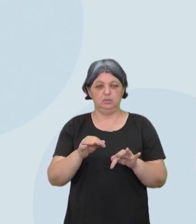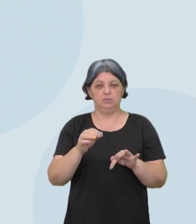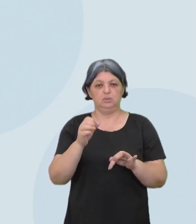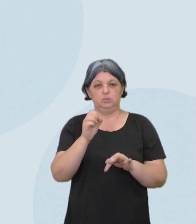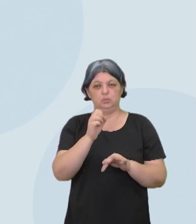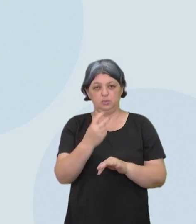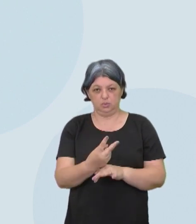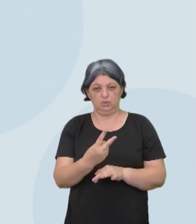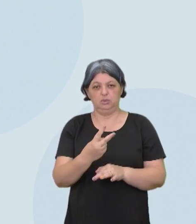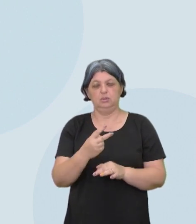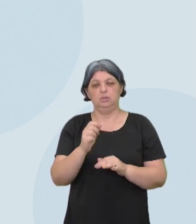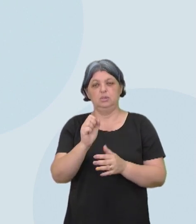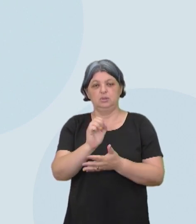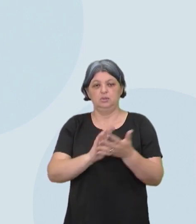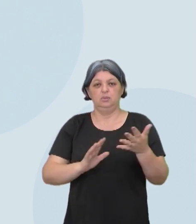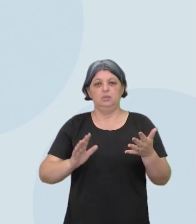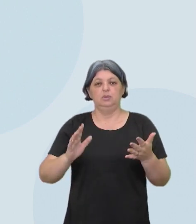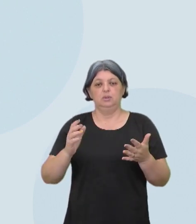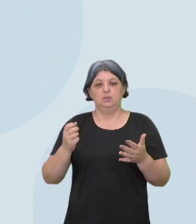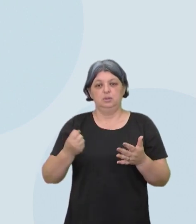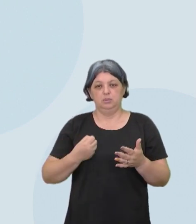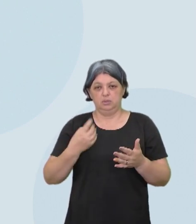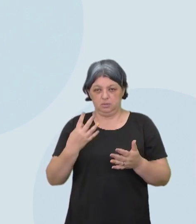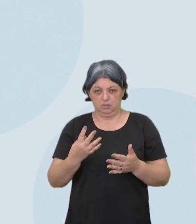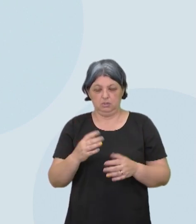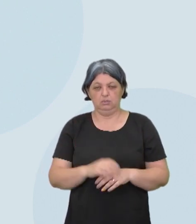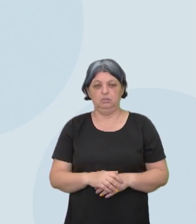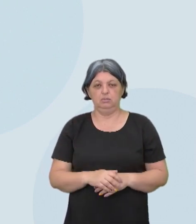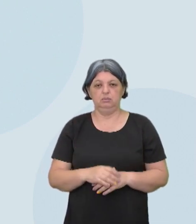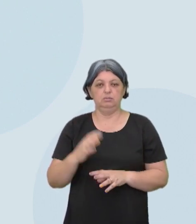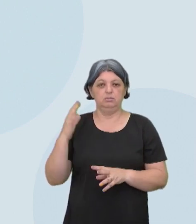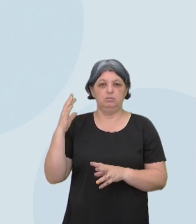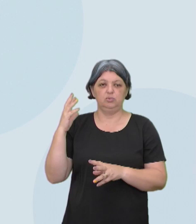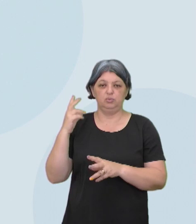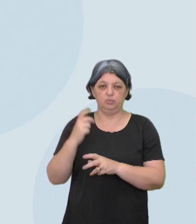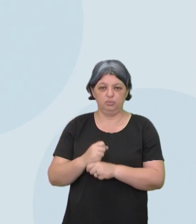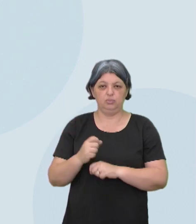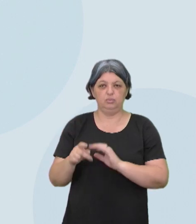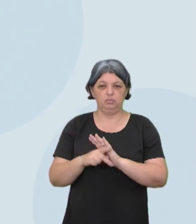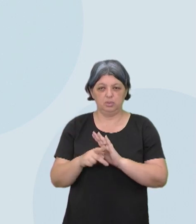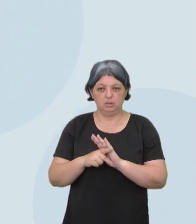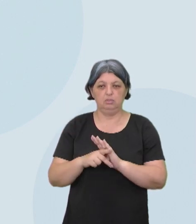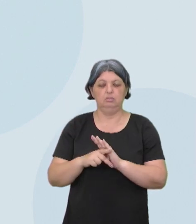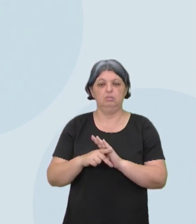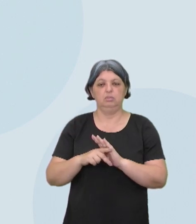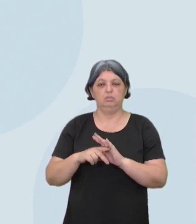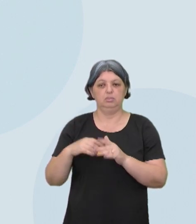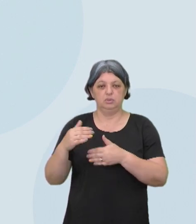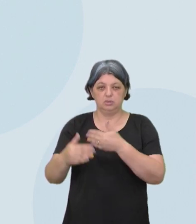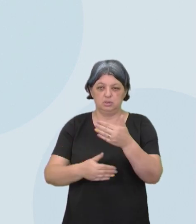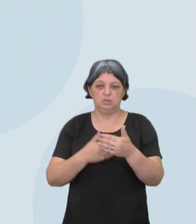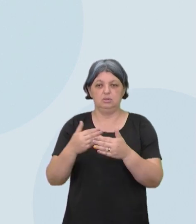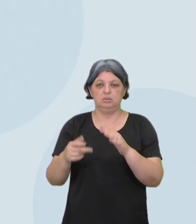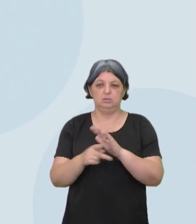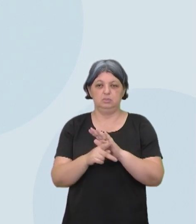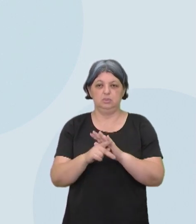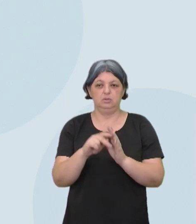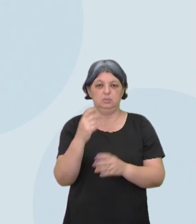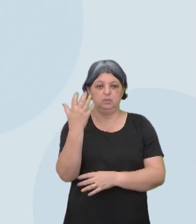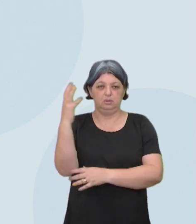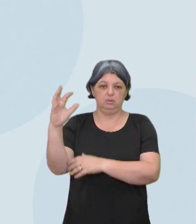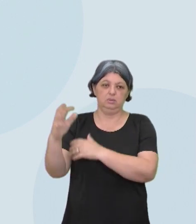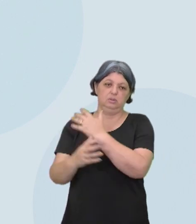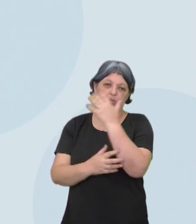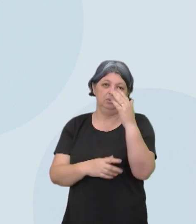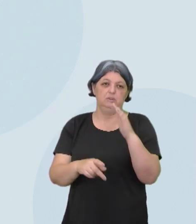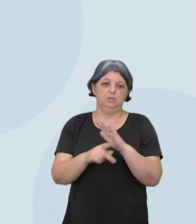4, então a gente fez uma retomada dos conhecimentos sobre sucessão ecológica, ecotoxicologia e controle